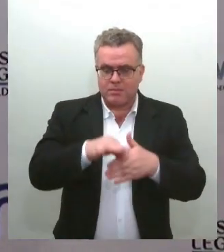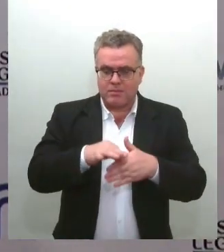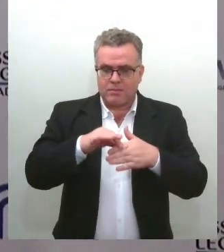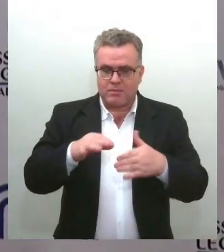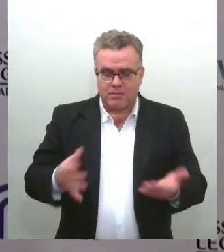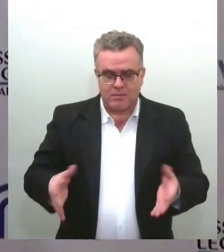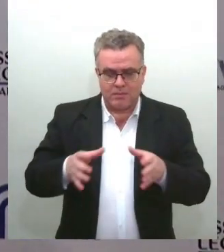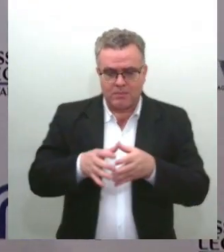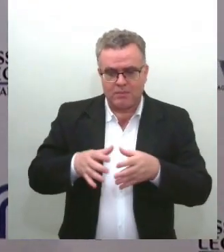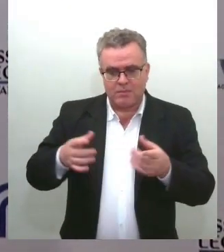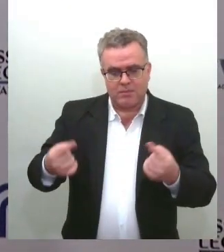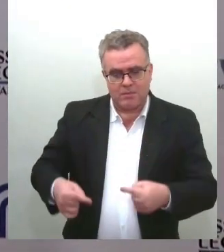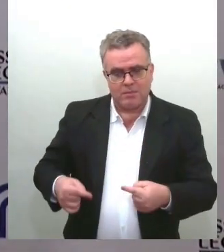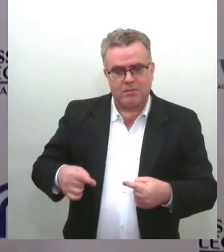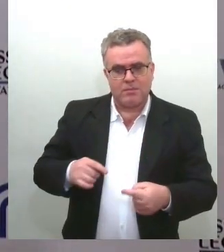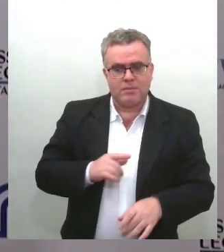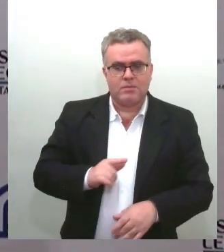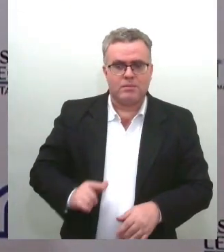uma vez de